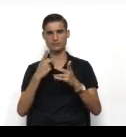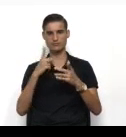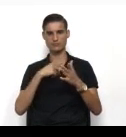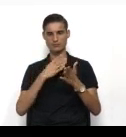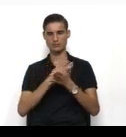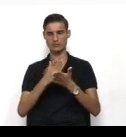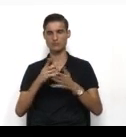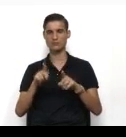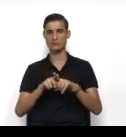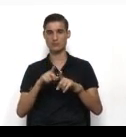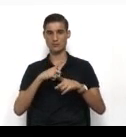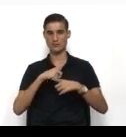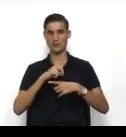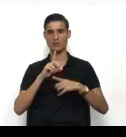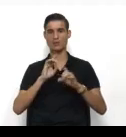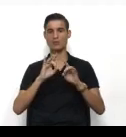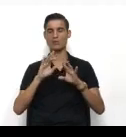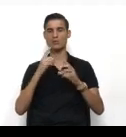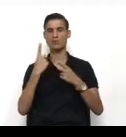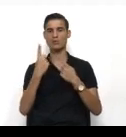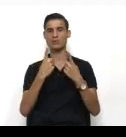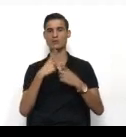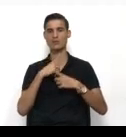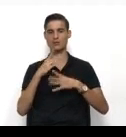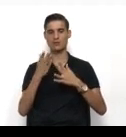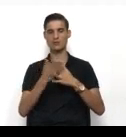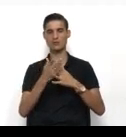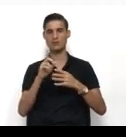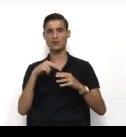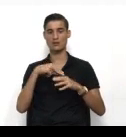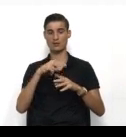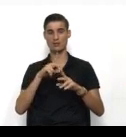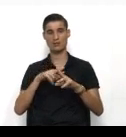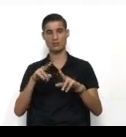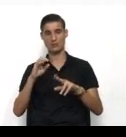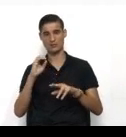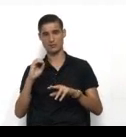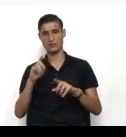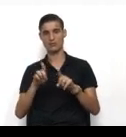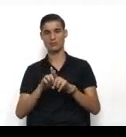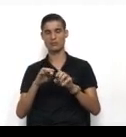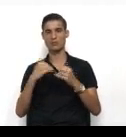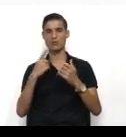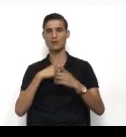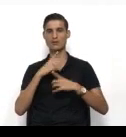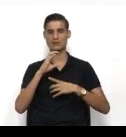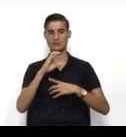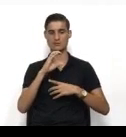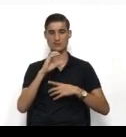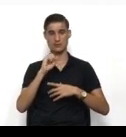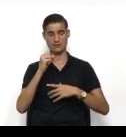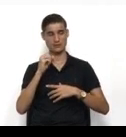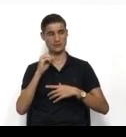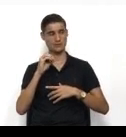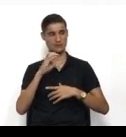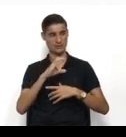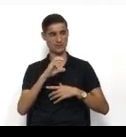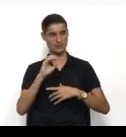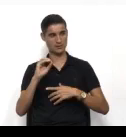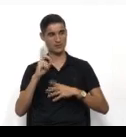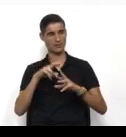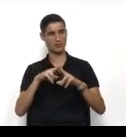tem também, a única integral que não vai ser nula vai ser quando n for igual a 0 e quando o meu C0 for igual a